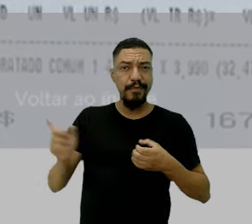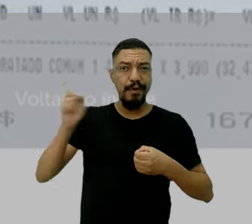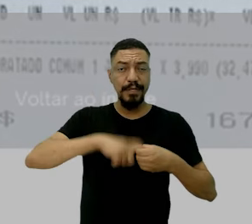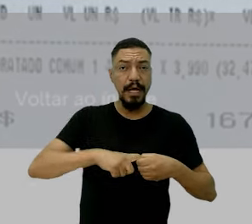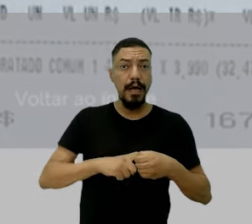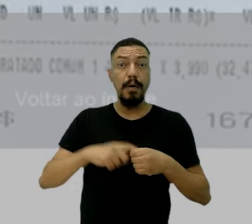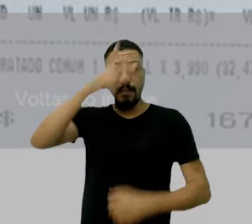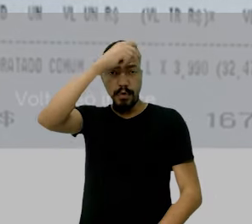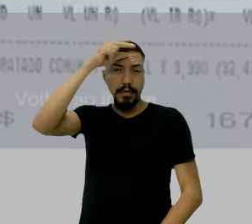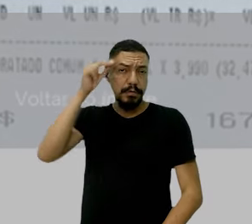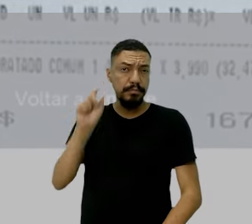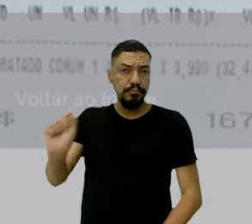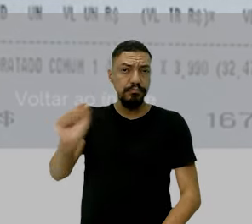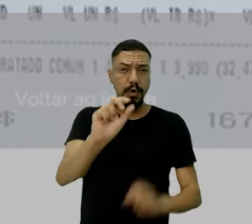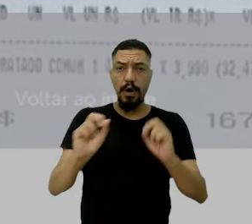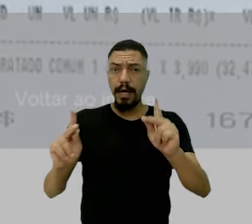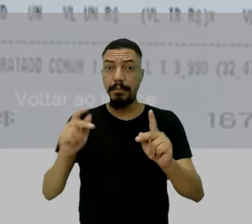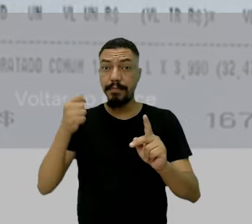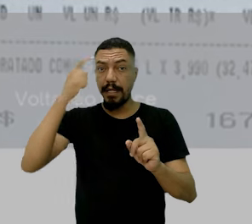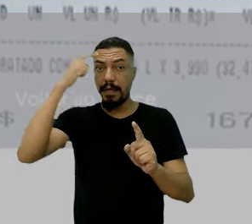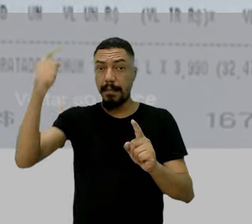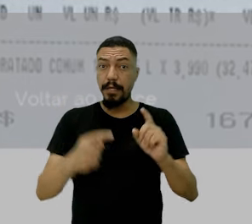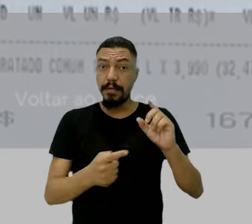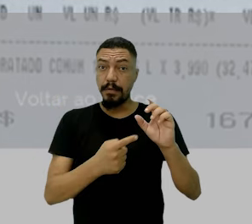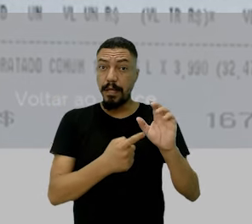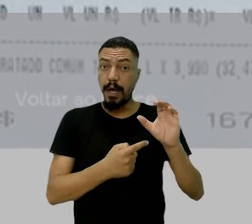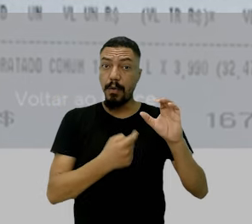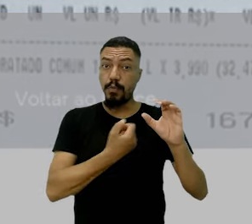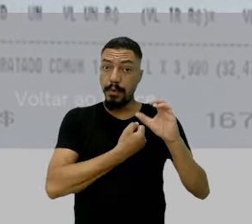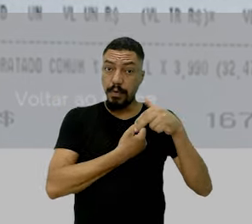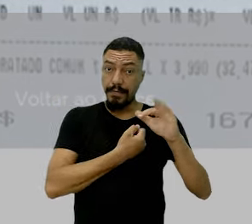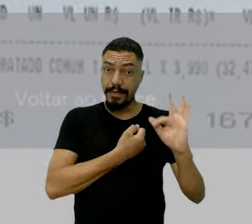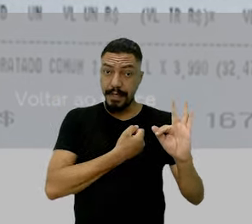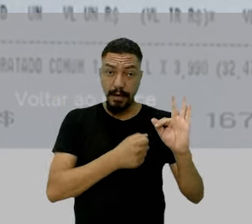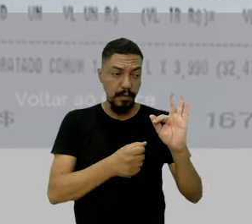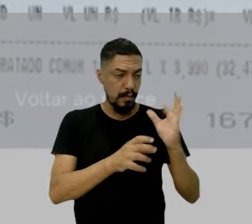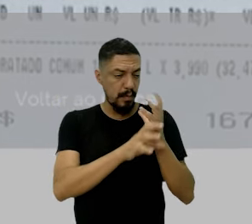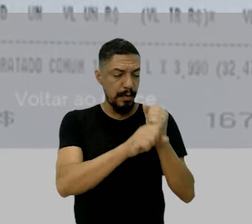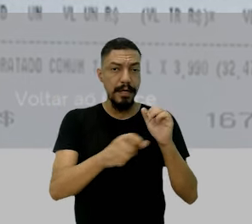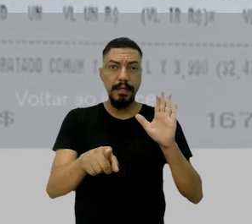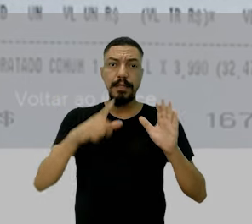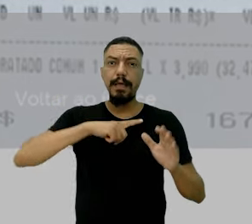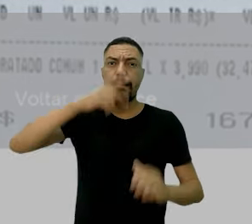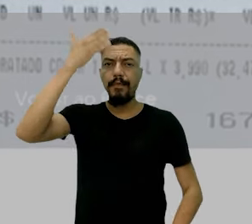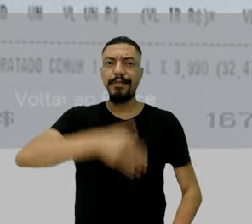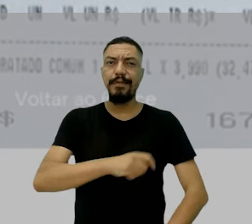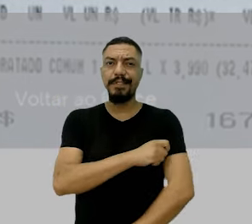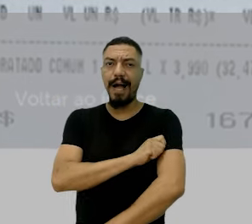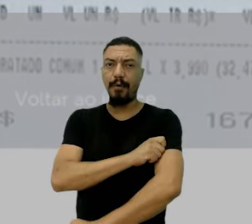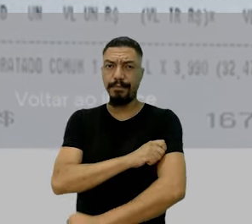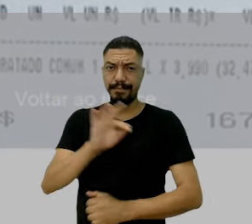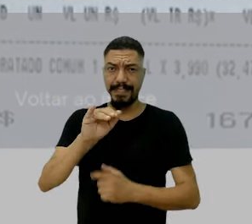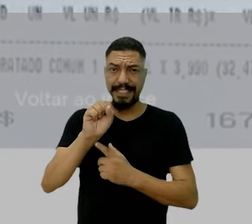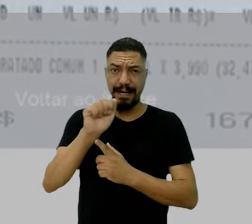municipais, está tudo bem, desde que saia lembrando da conta da nota e que ela tenha ali a comprovação